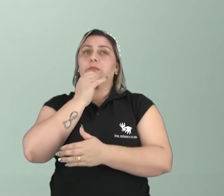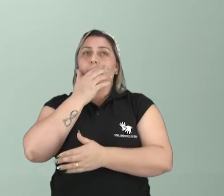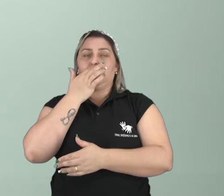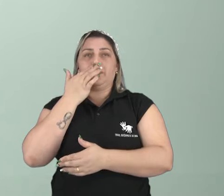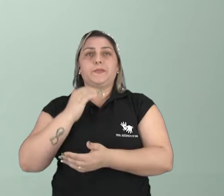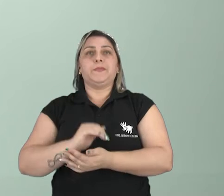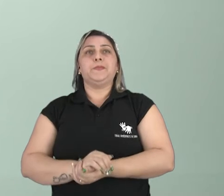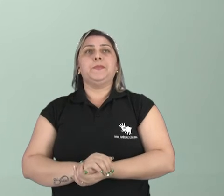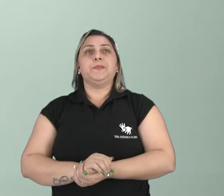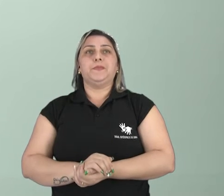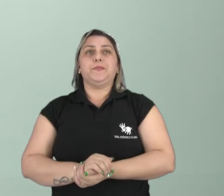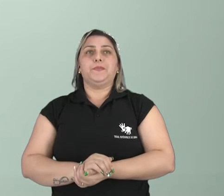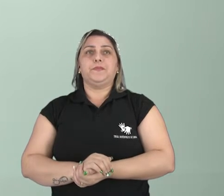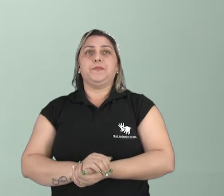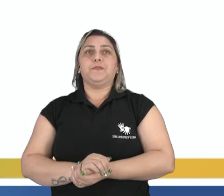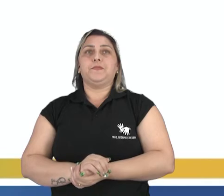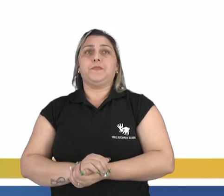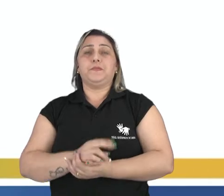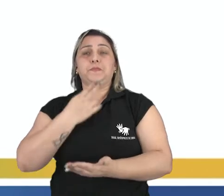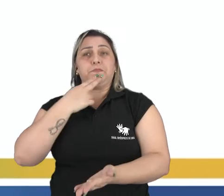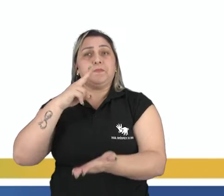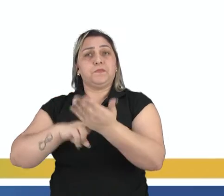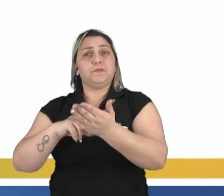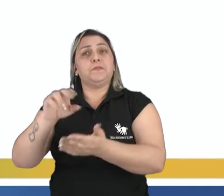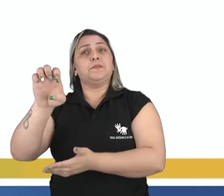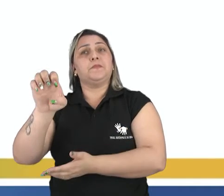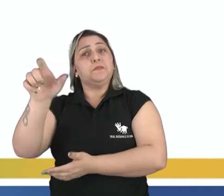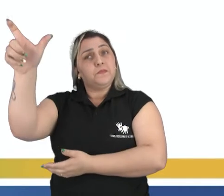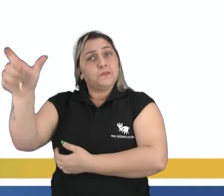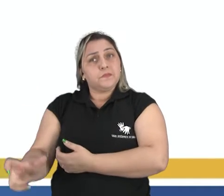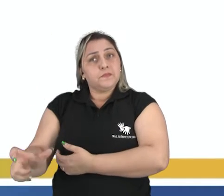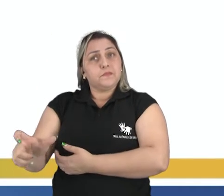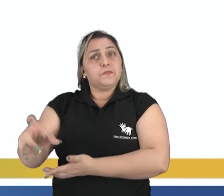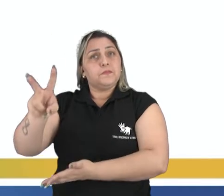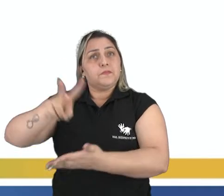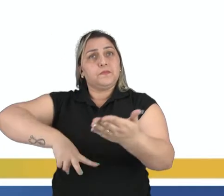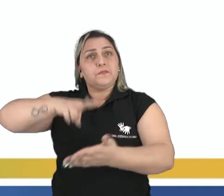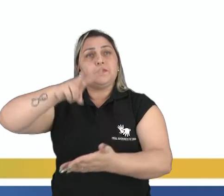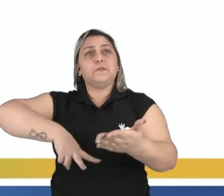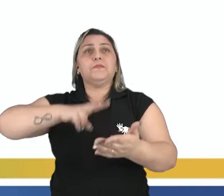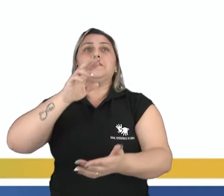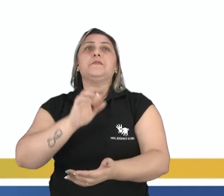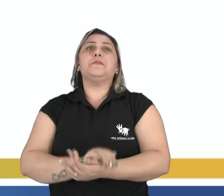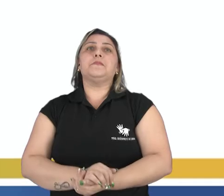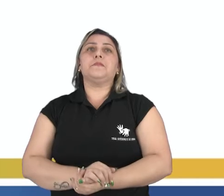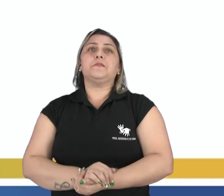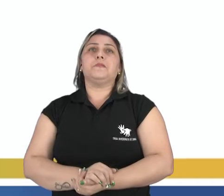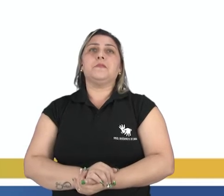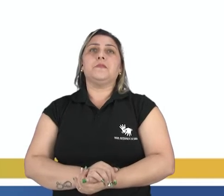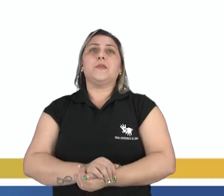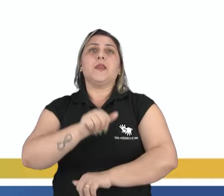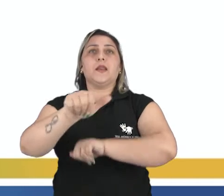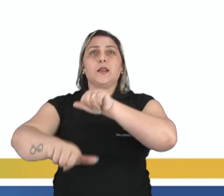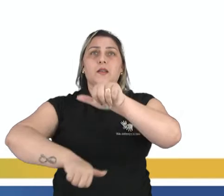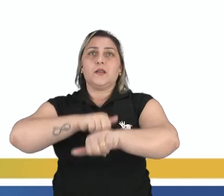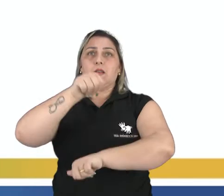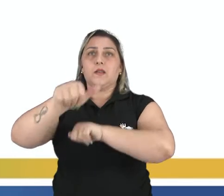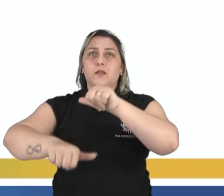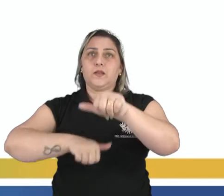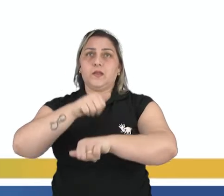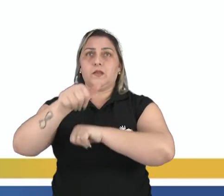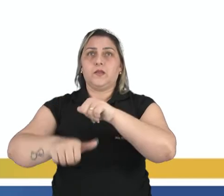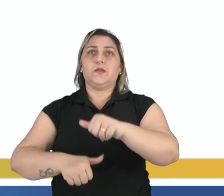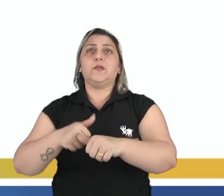bom? Vamos lá. Nós também temos as cartas de leitores, que que transformam-se